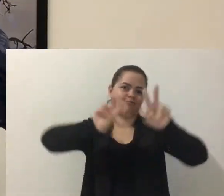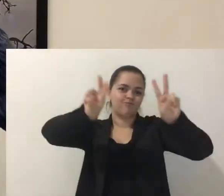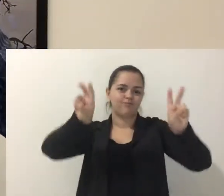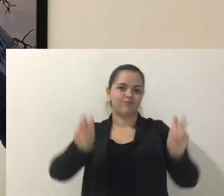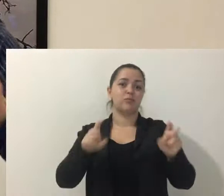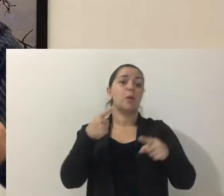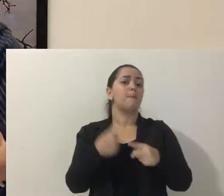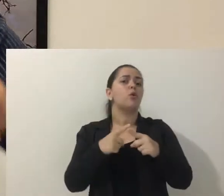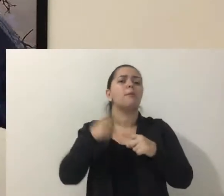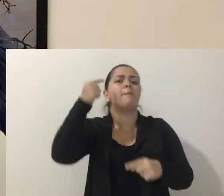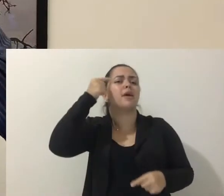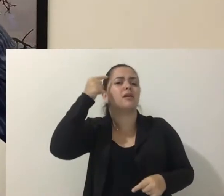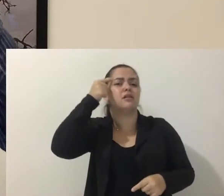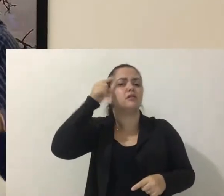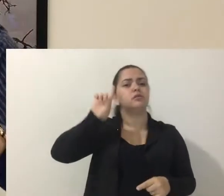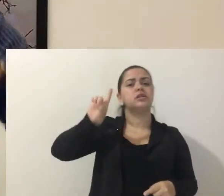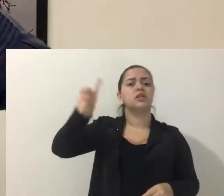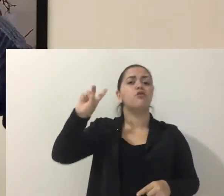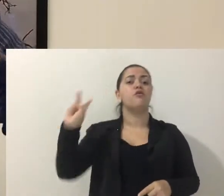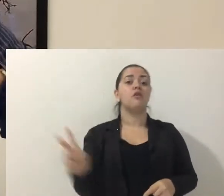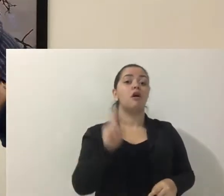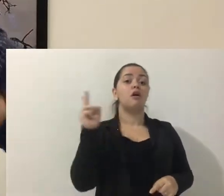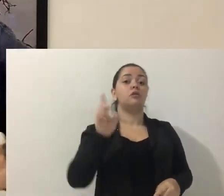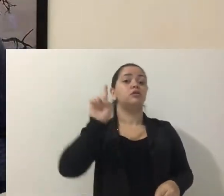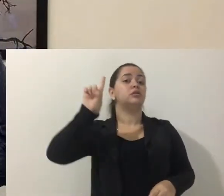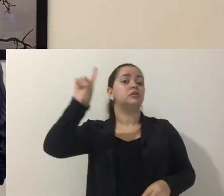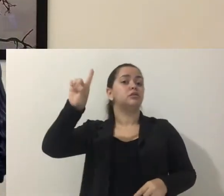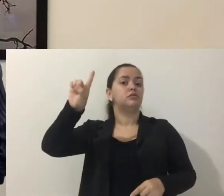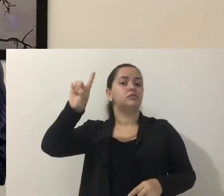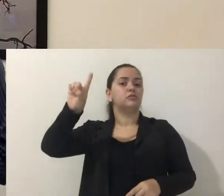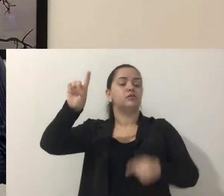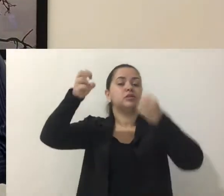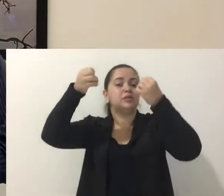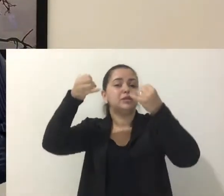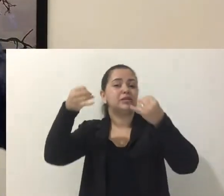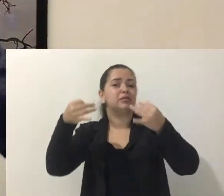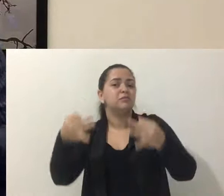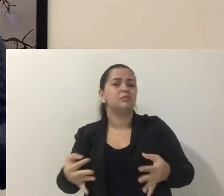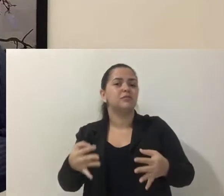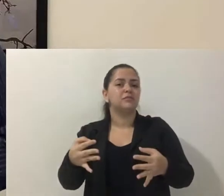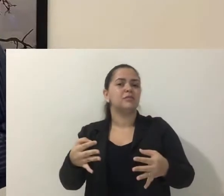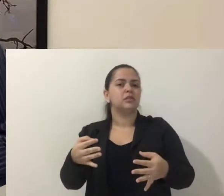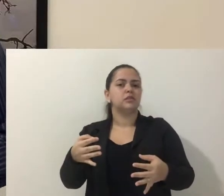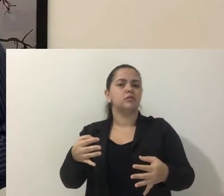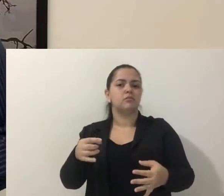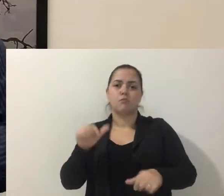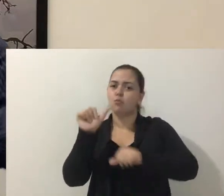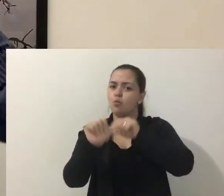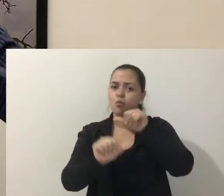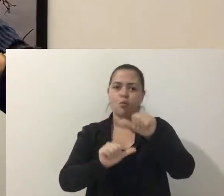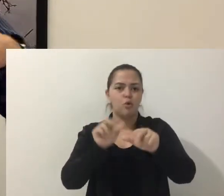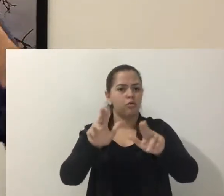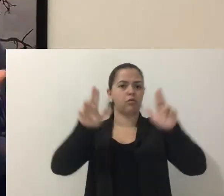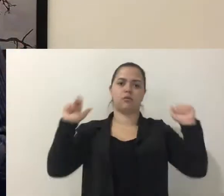os valores de Deus, os conceitos de Deus são imutáveis no que se refere a casamento. Então,